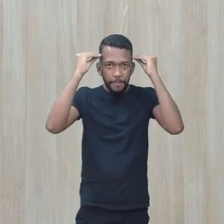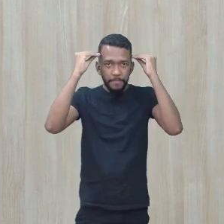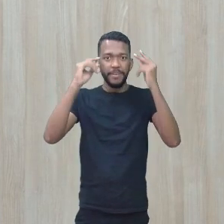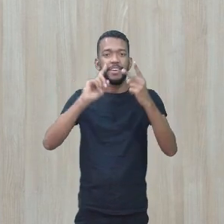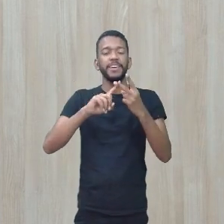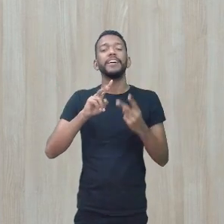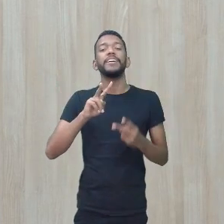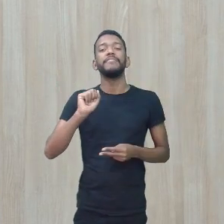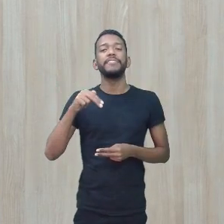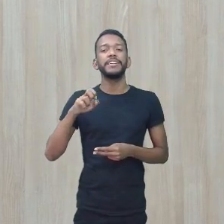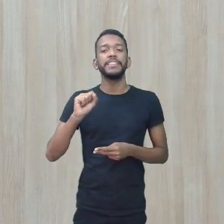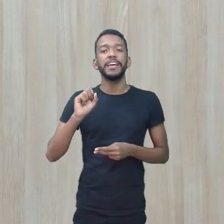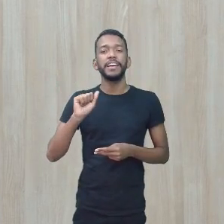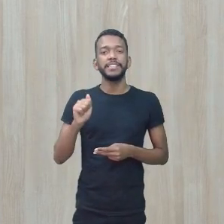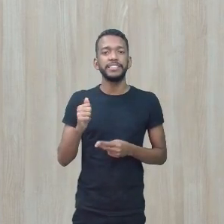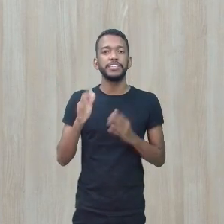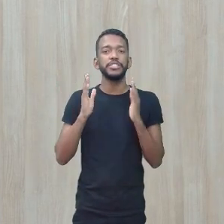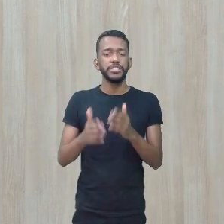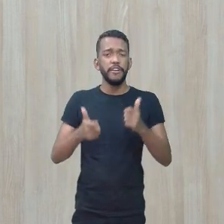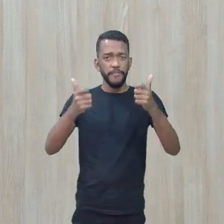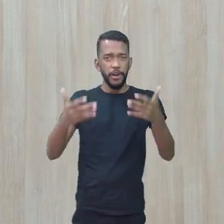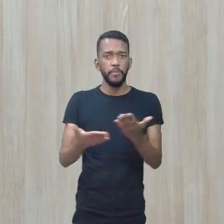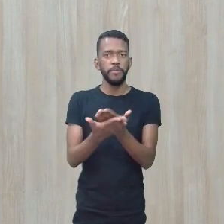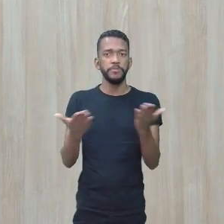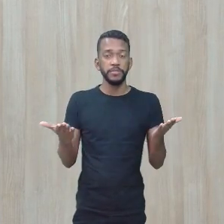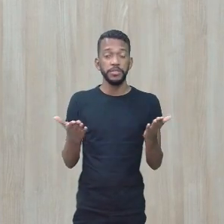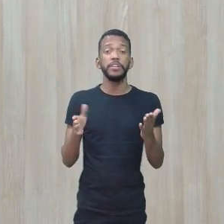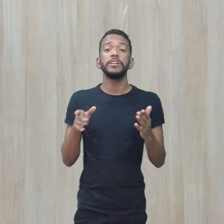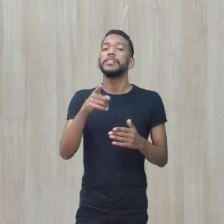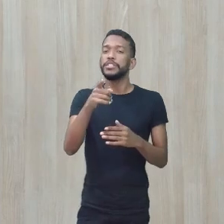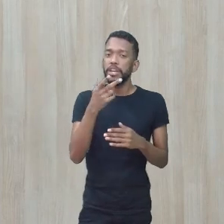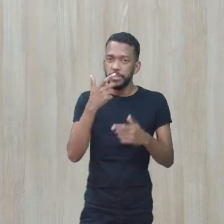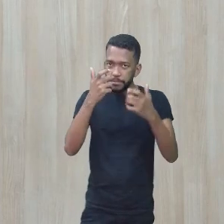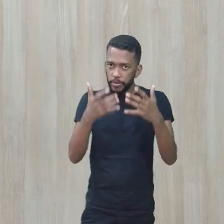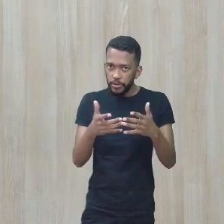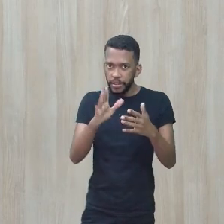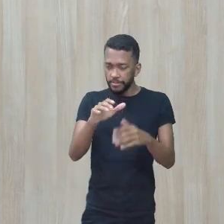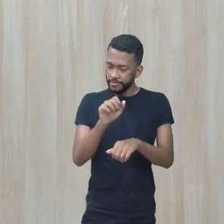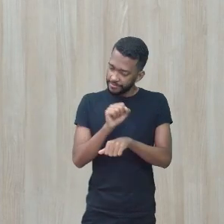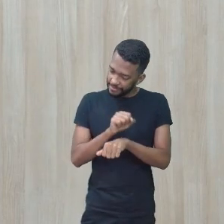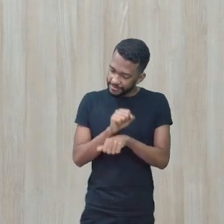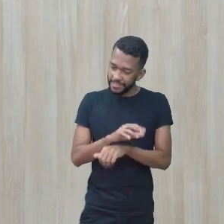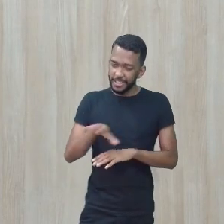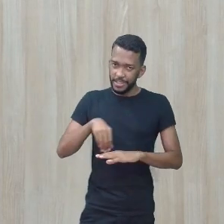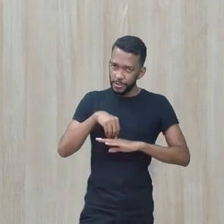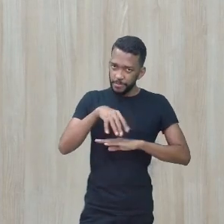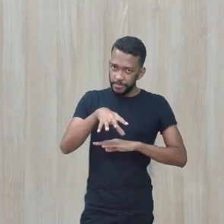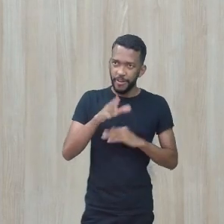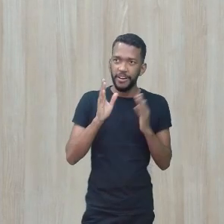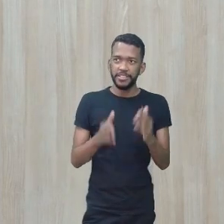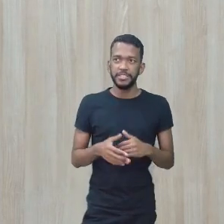sustentabilidade, eu acho que já falou para vocês. Mas se não, espere aí que é só um spoiler, viu?